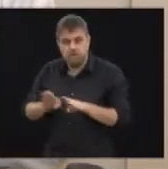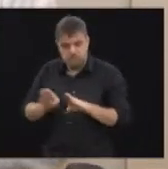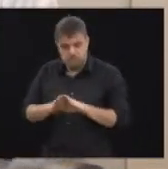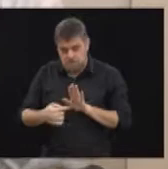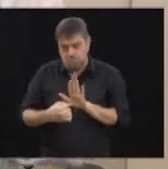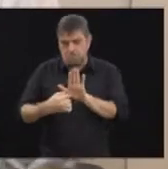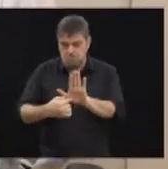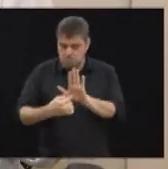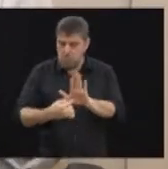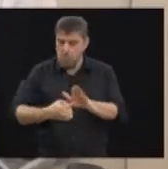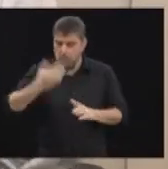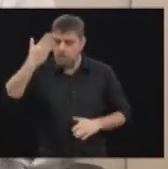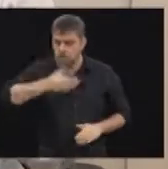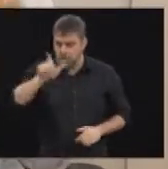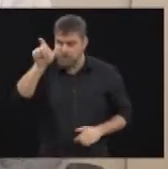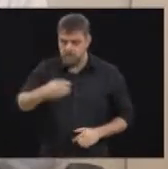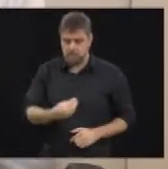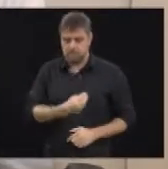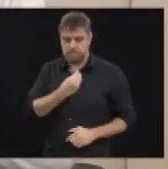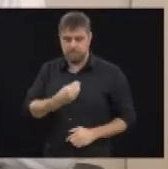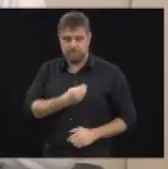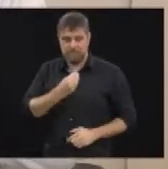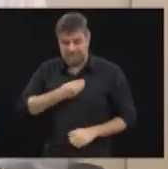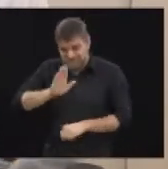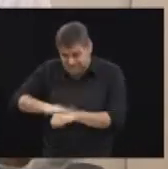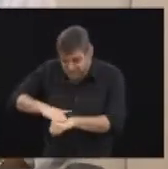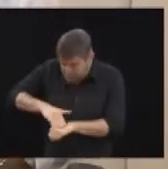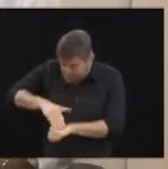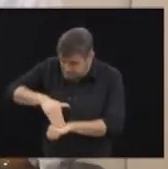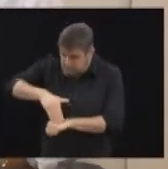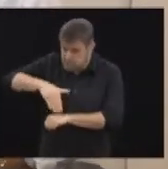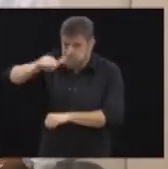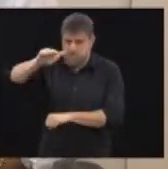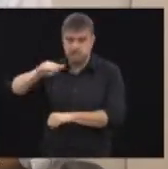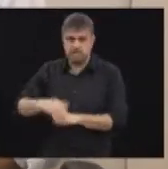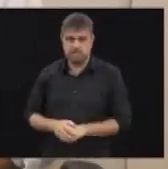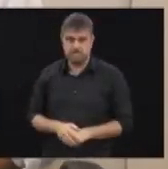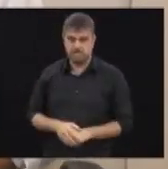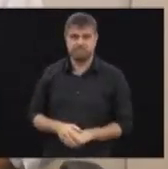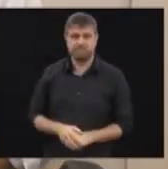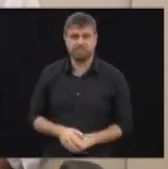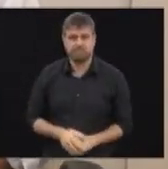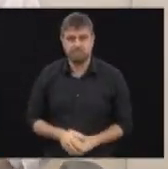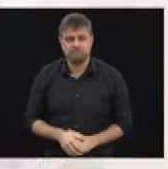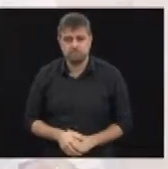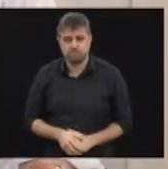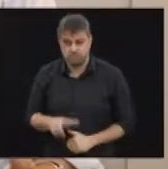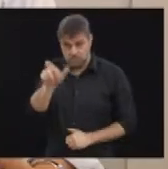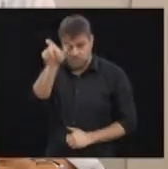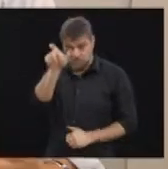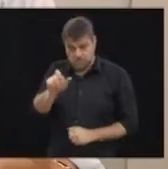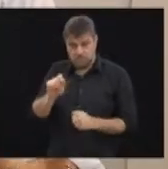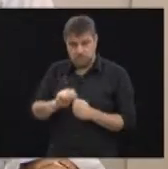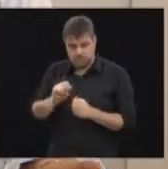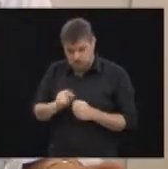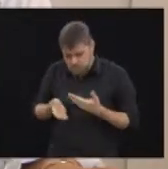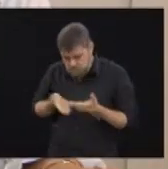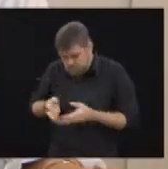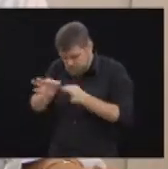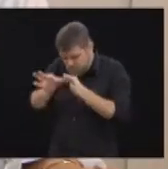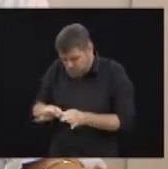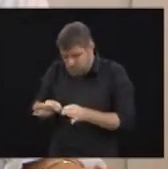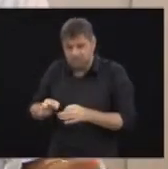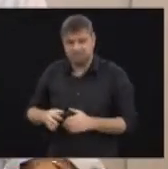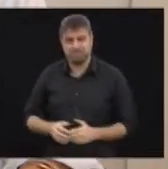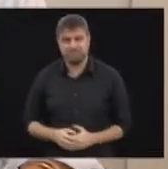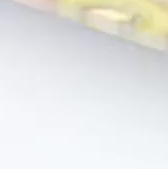tratamento também tem mostrado ganho de sobrevida. O paciente vive mais tempo se ele é submetido a